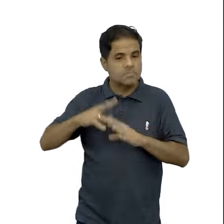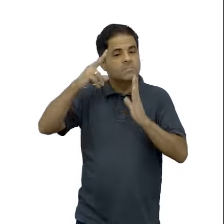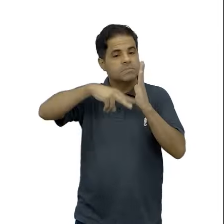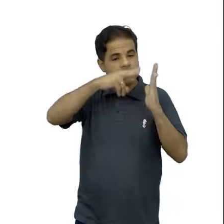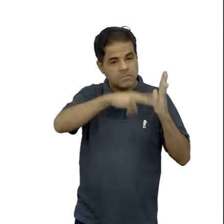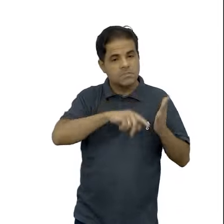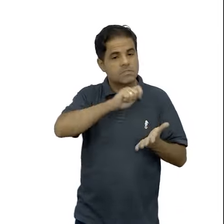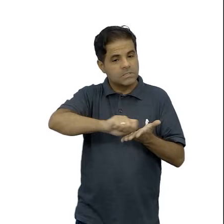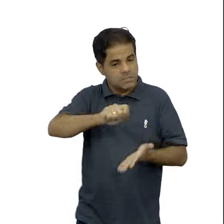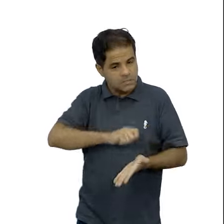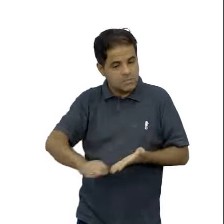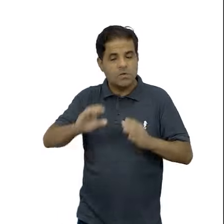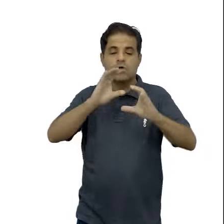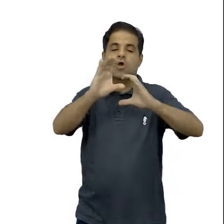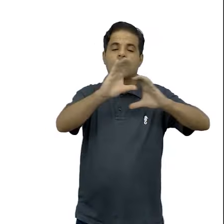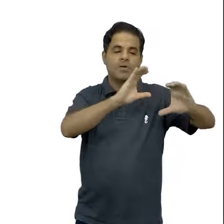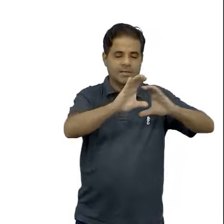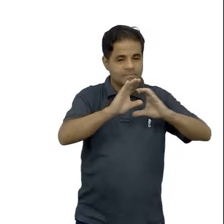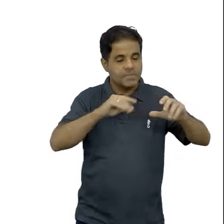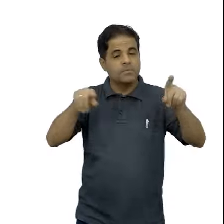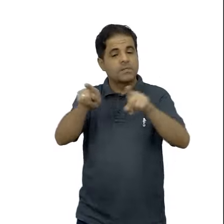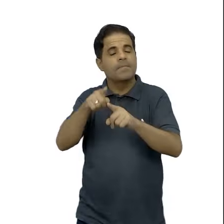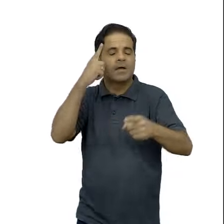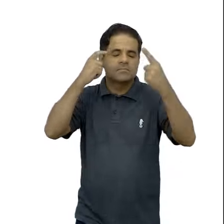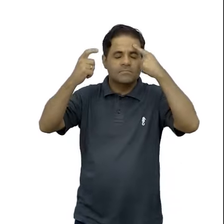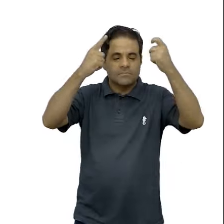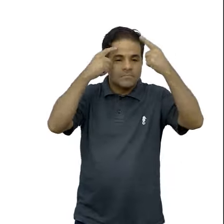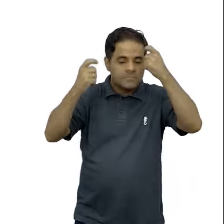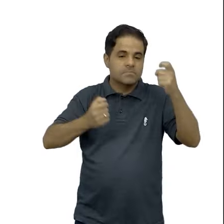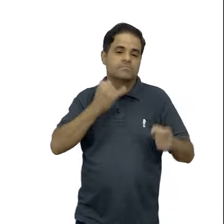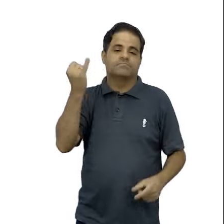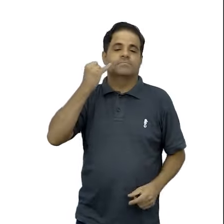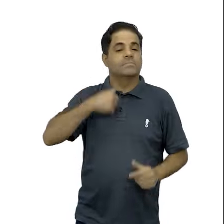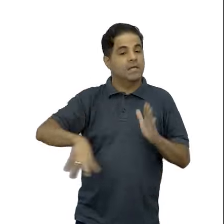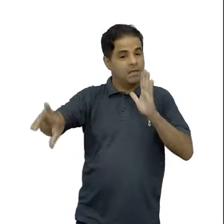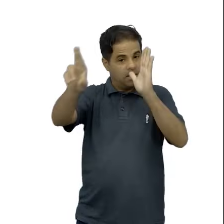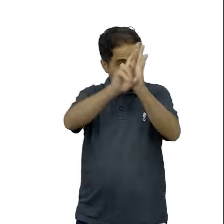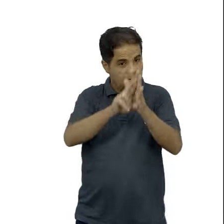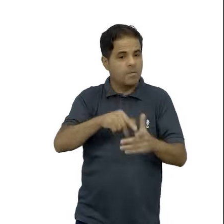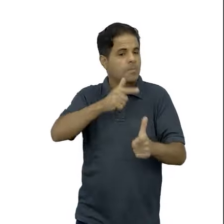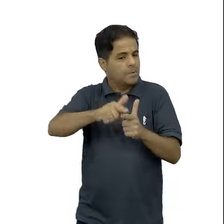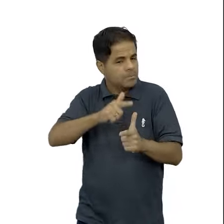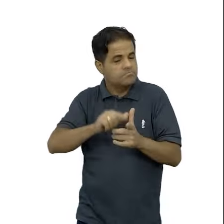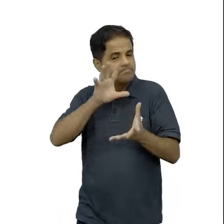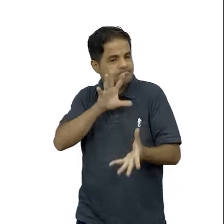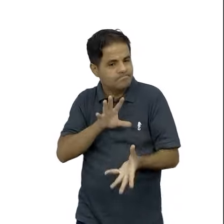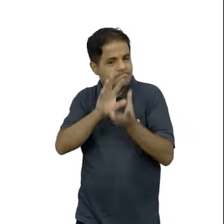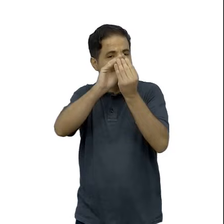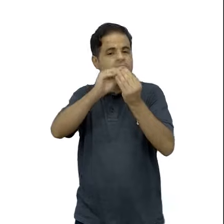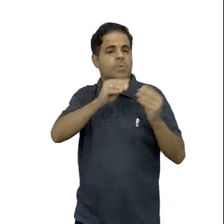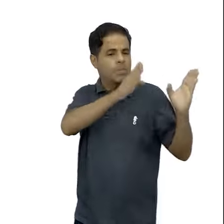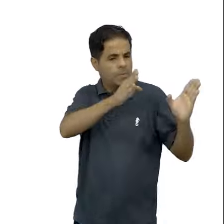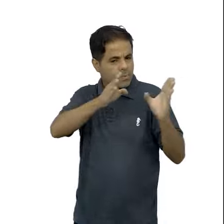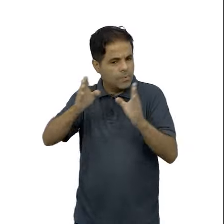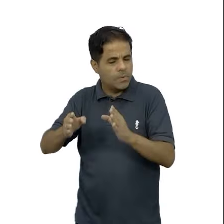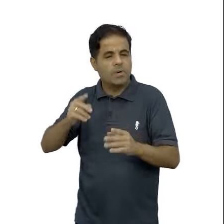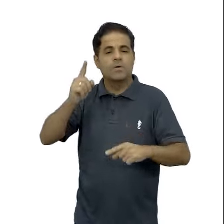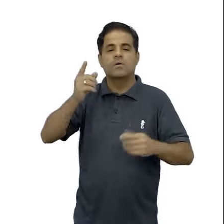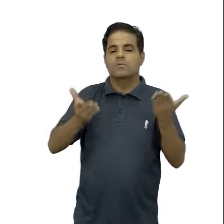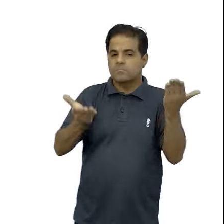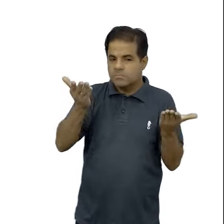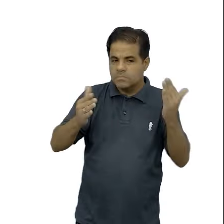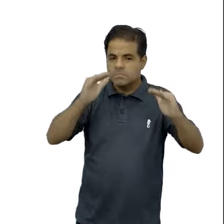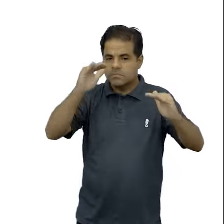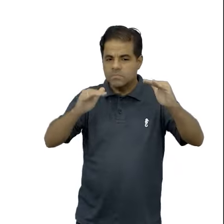leitura, escrita e comunicação, e as ideias fundamentais, representação, problematização, ordem,